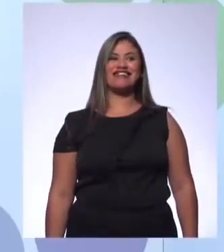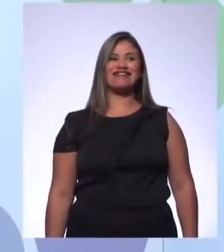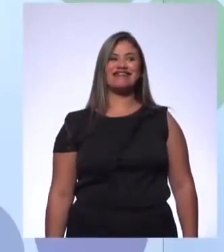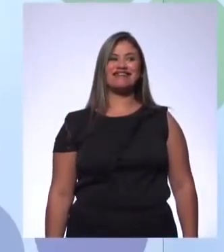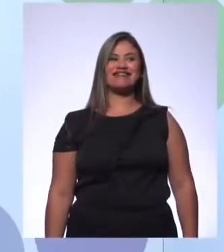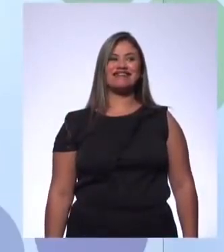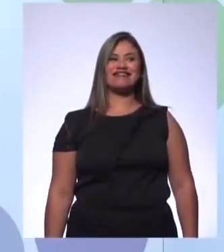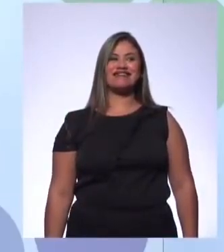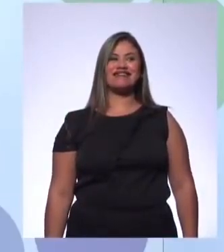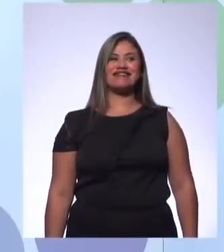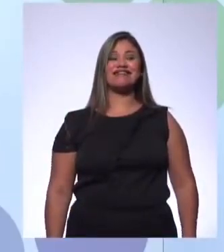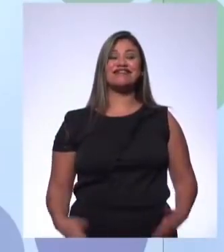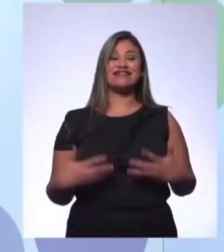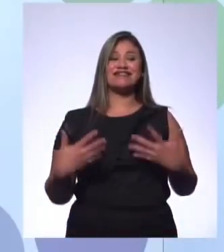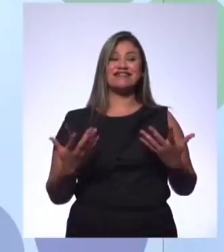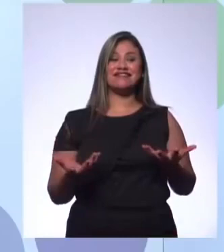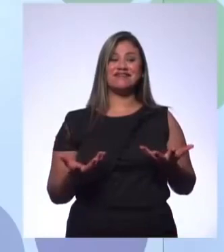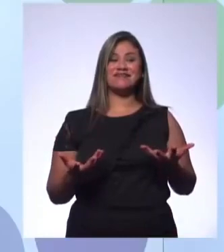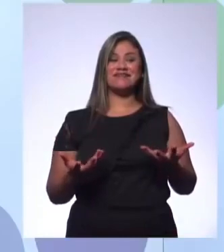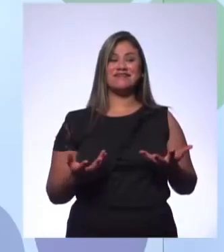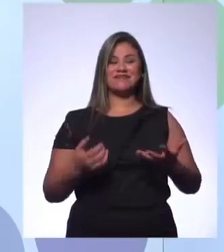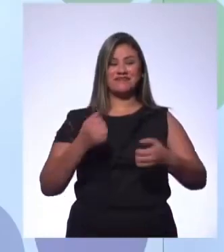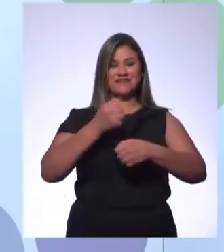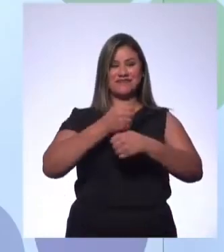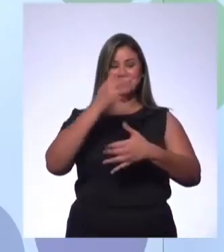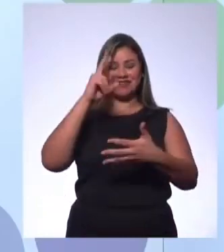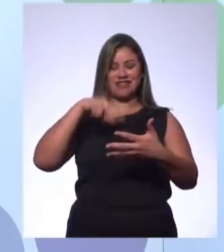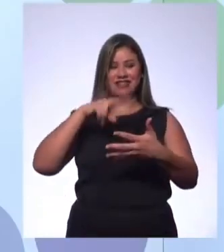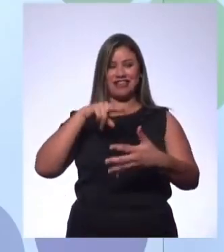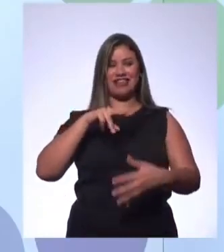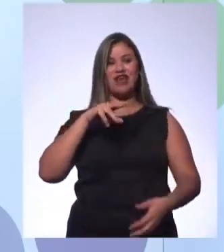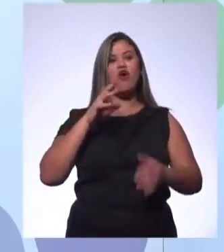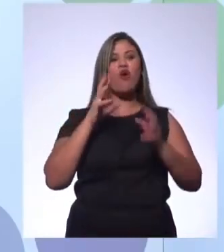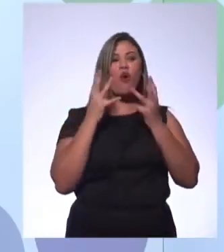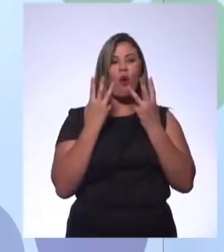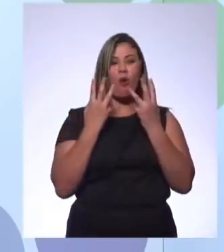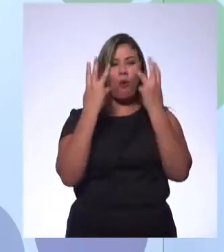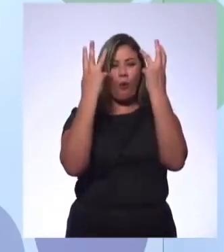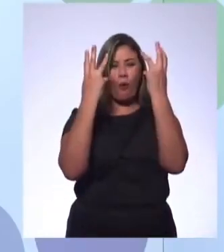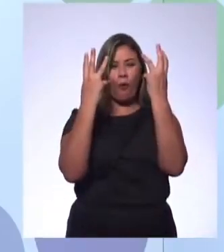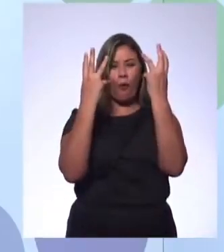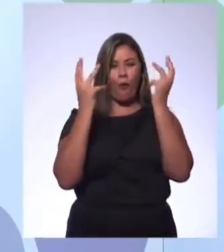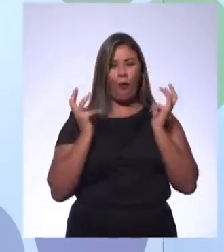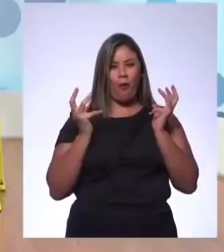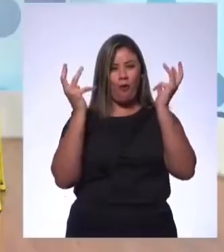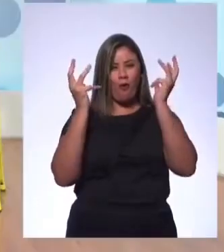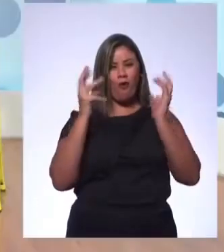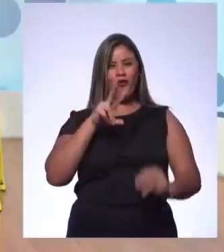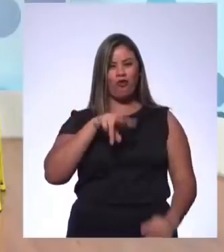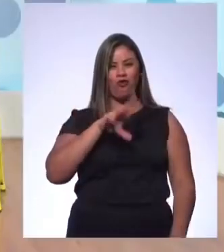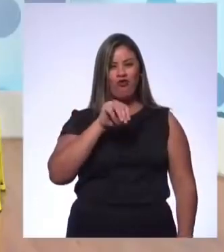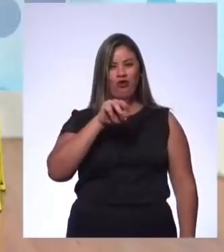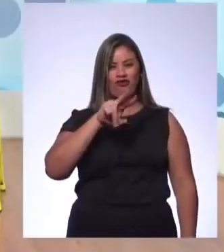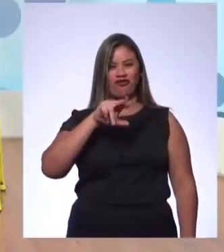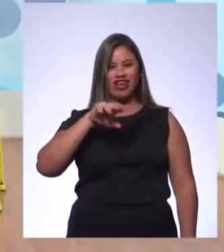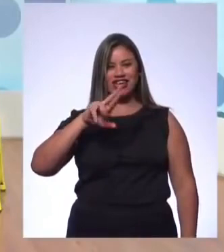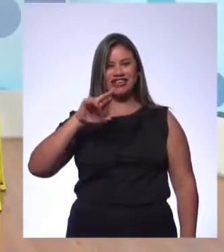Gente. Então, vamos lá. Vou olhar de novo. Olhou? Então, Wolverine? Wolverine. Acertou. Wolverine.